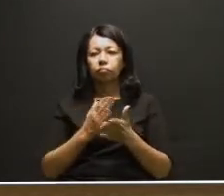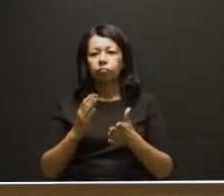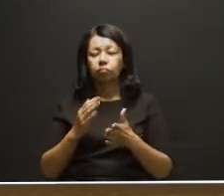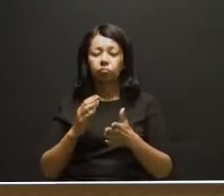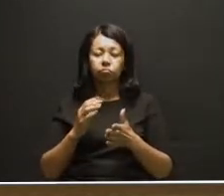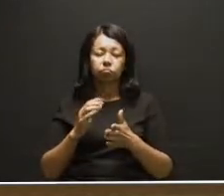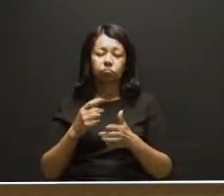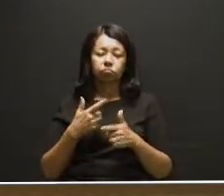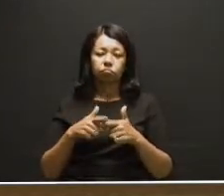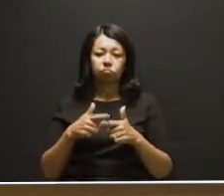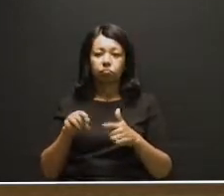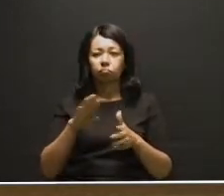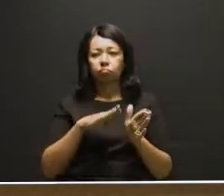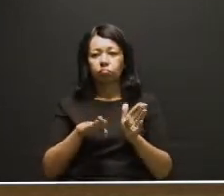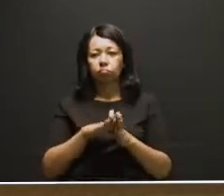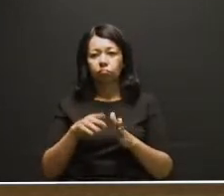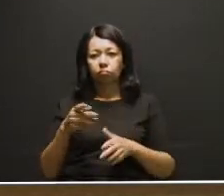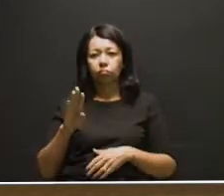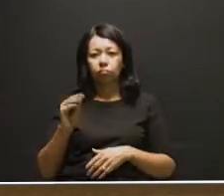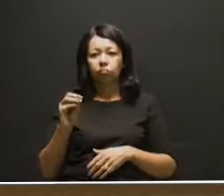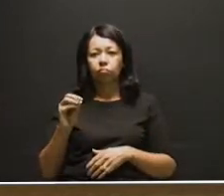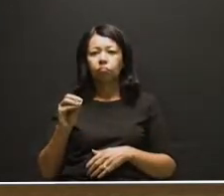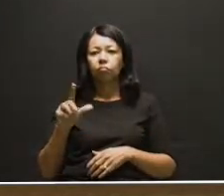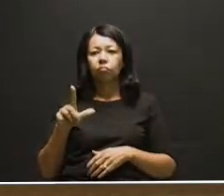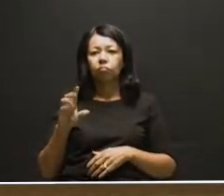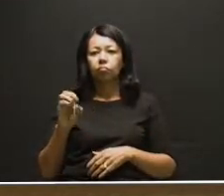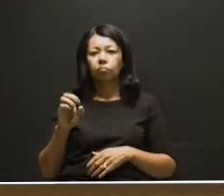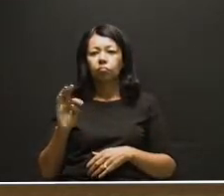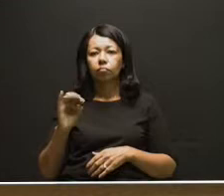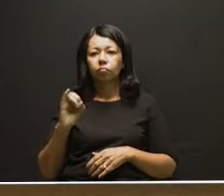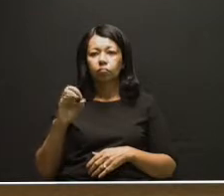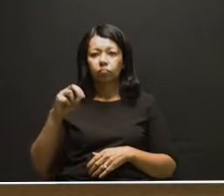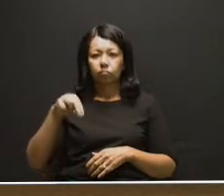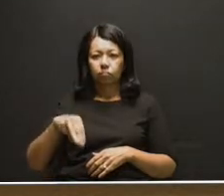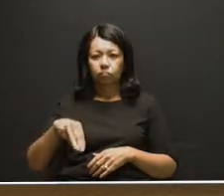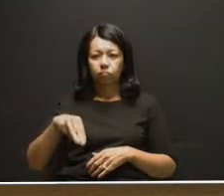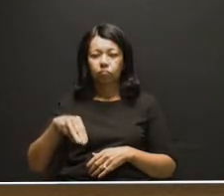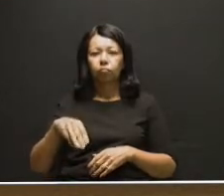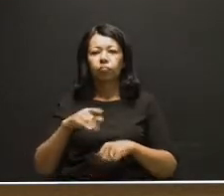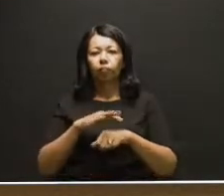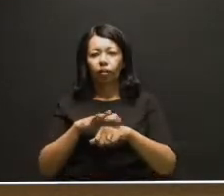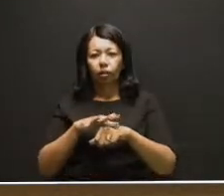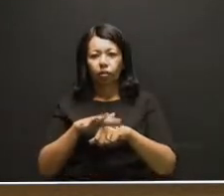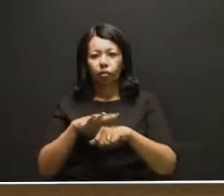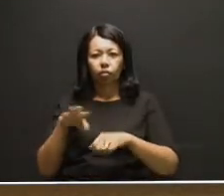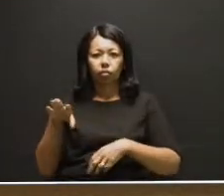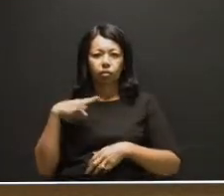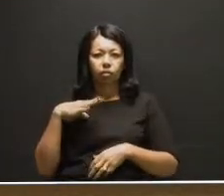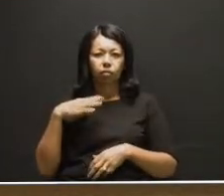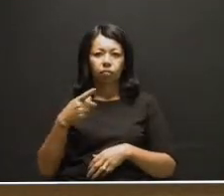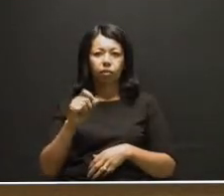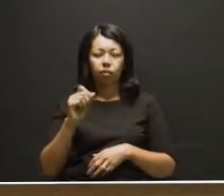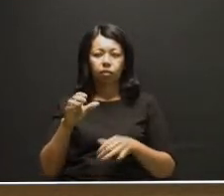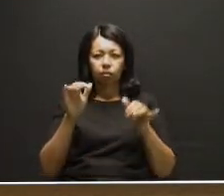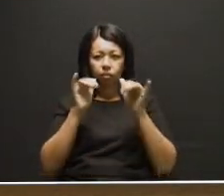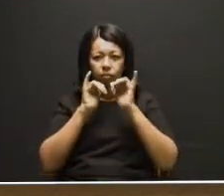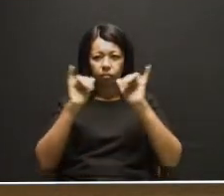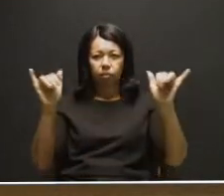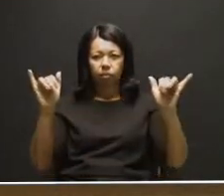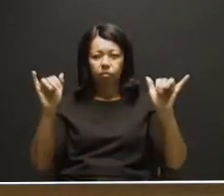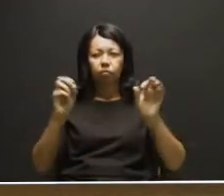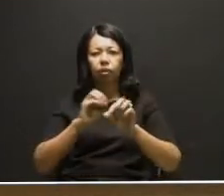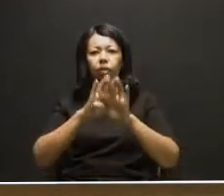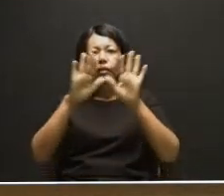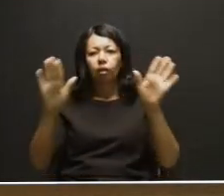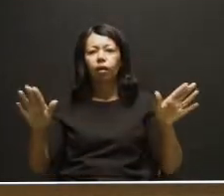do boletim epidemiológico dos índices de doenças no município só que para que essas informações fiquem bem